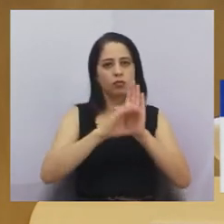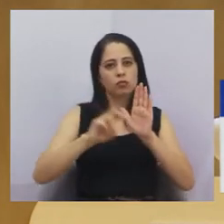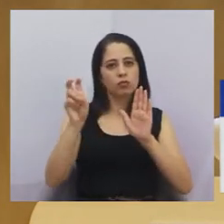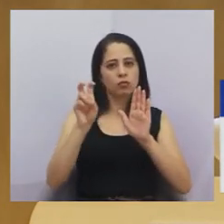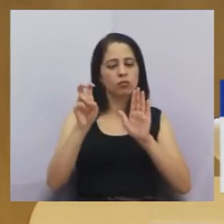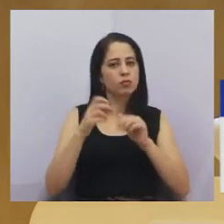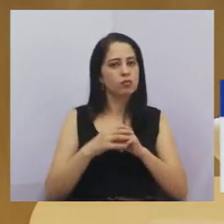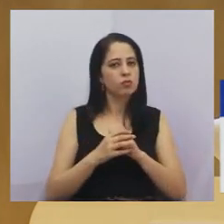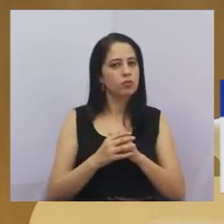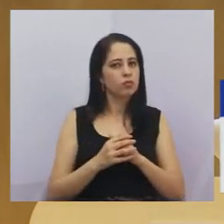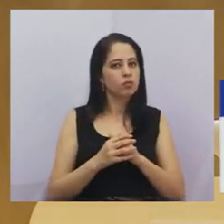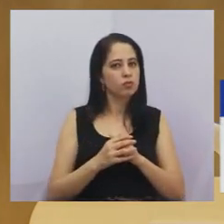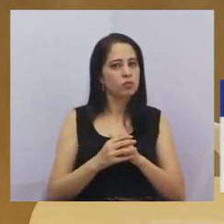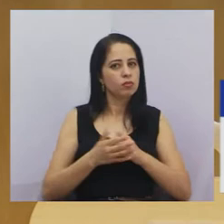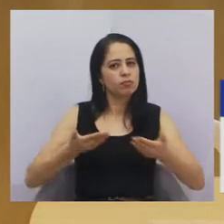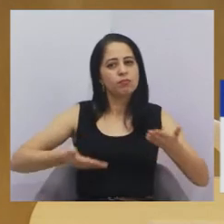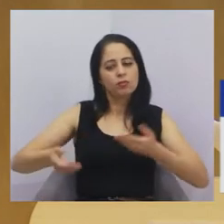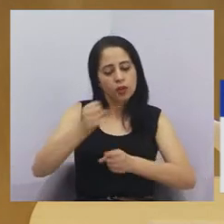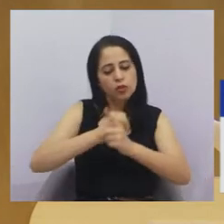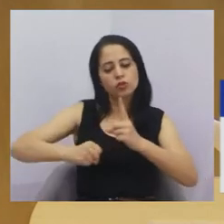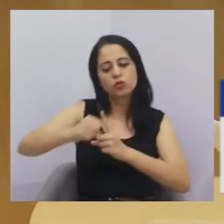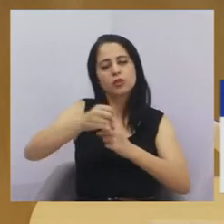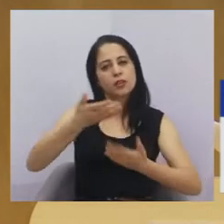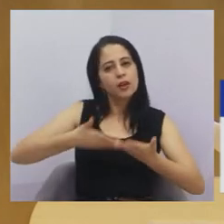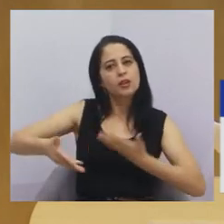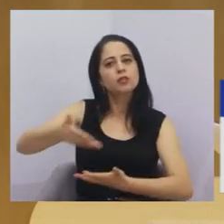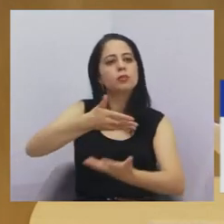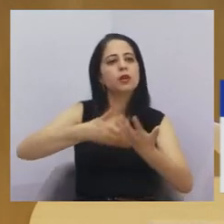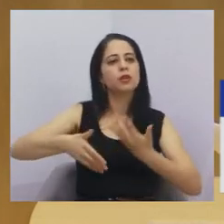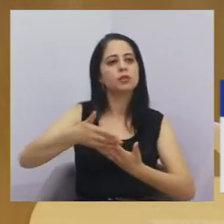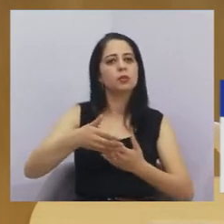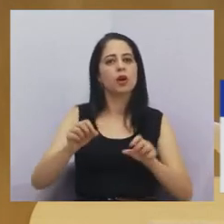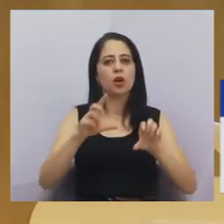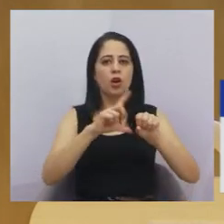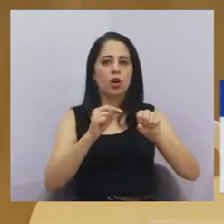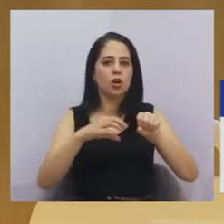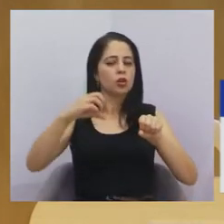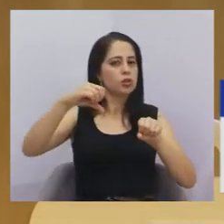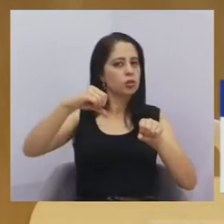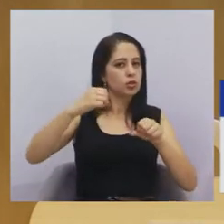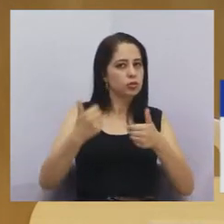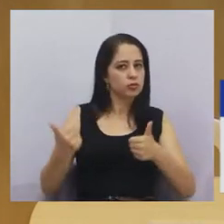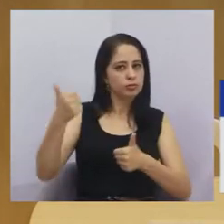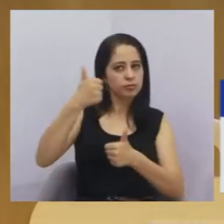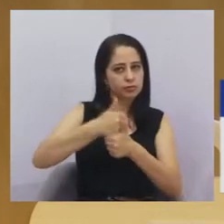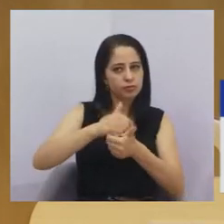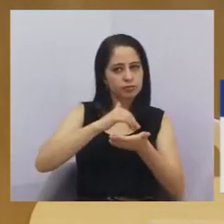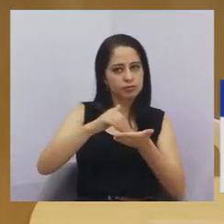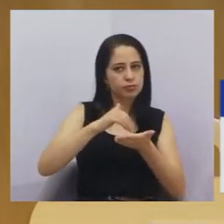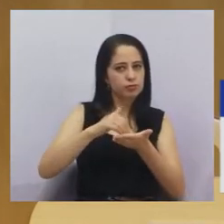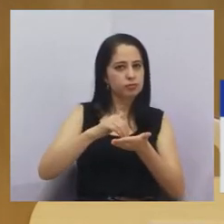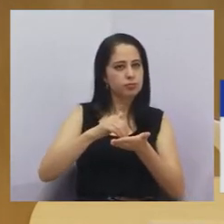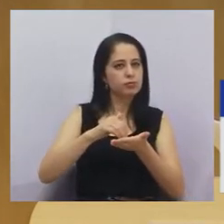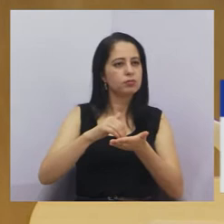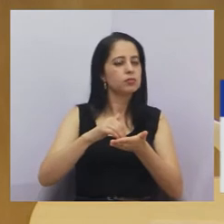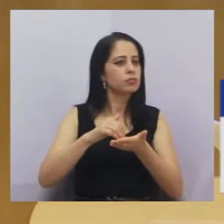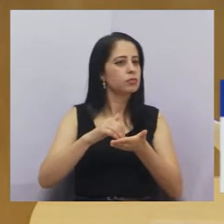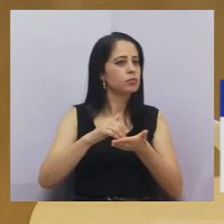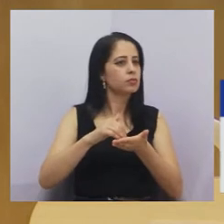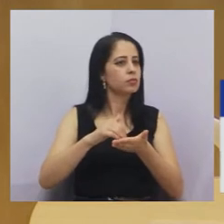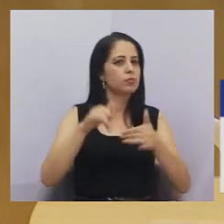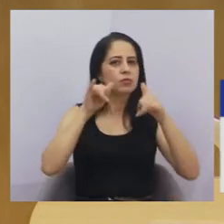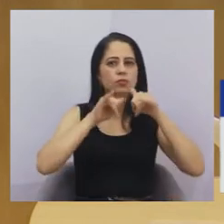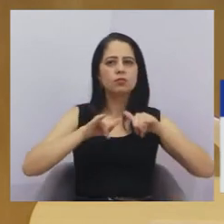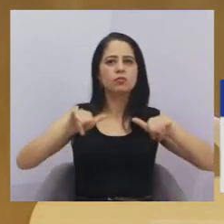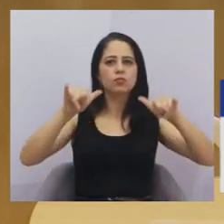5º, da participação social. Artigo 9º, a Subsecretaria de Igualdade e Direitos Humanos poderá promover com